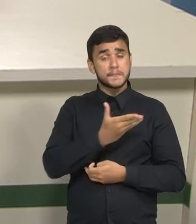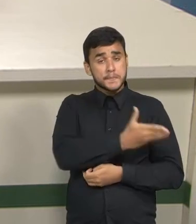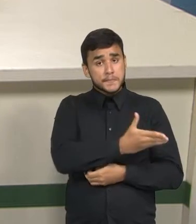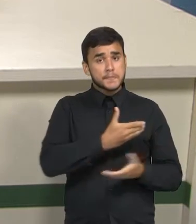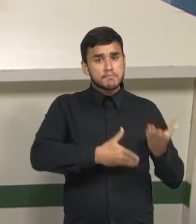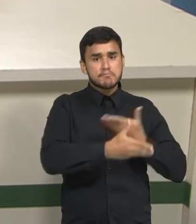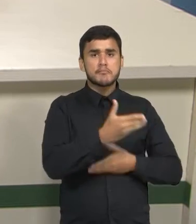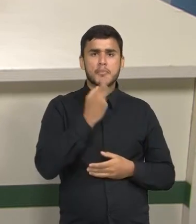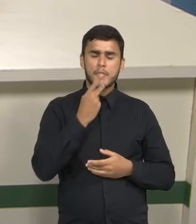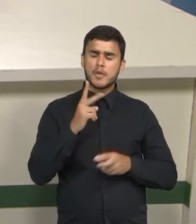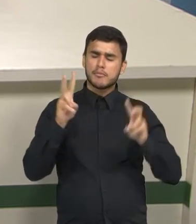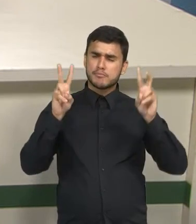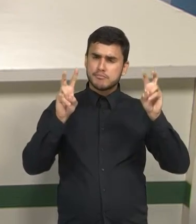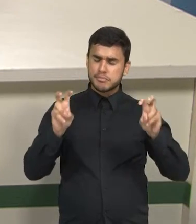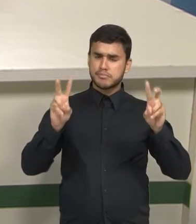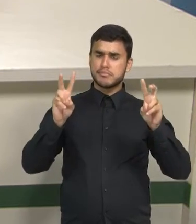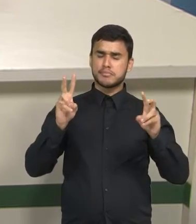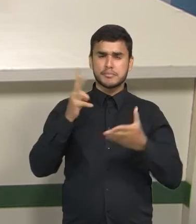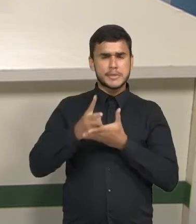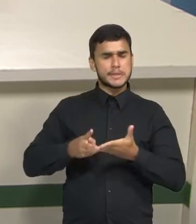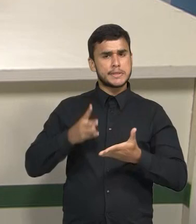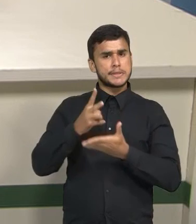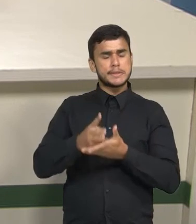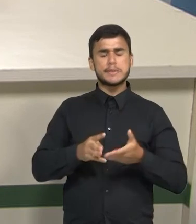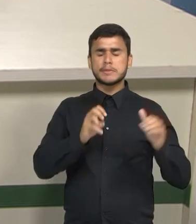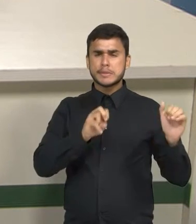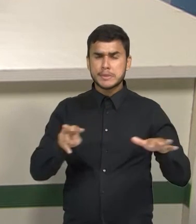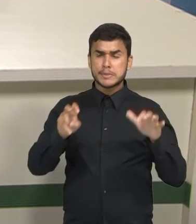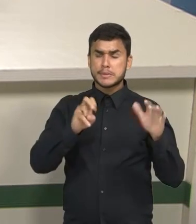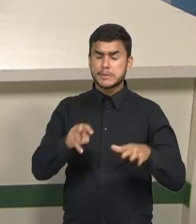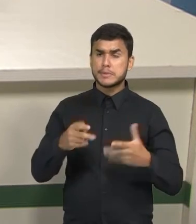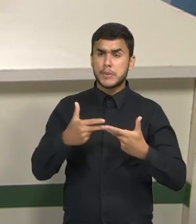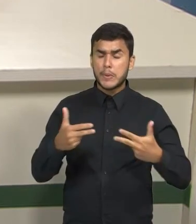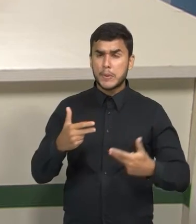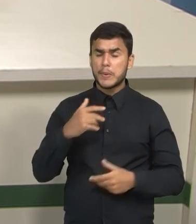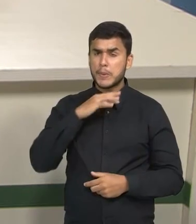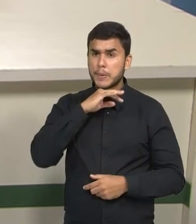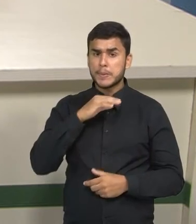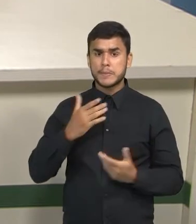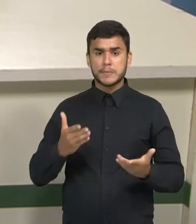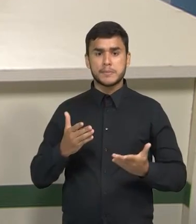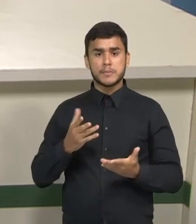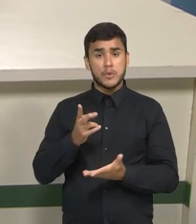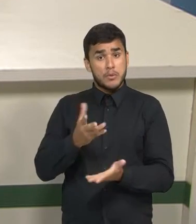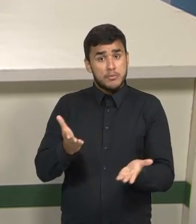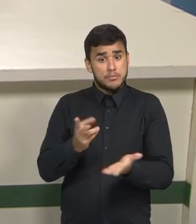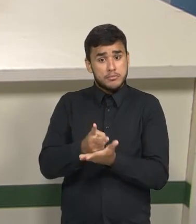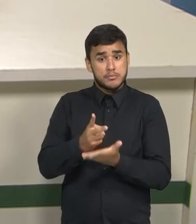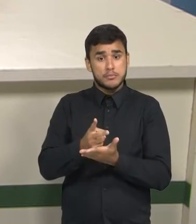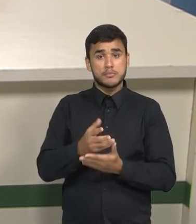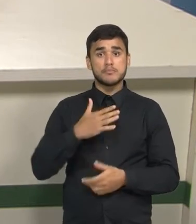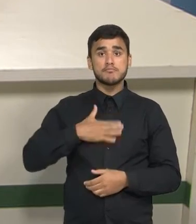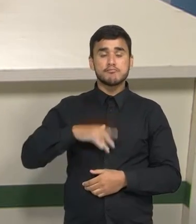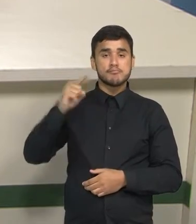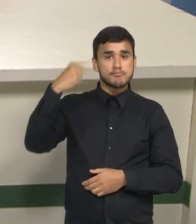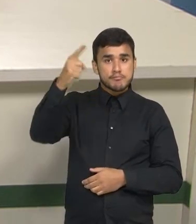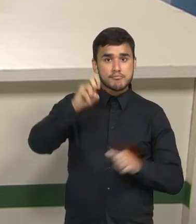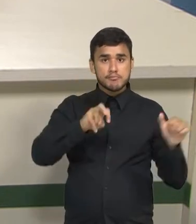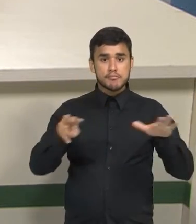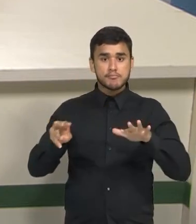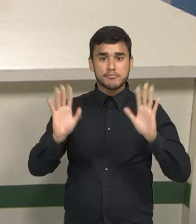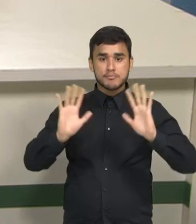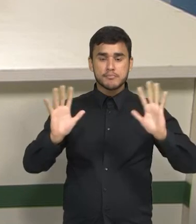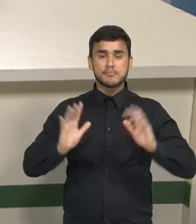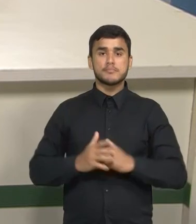Toda semana é um fato, uma crise e uma coisa ruim que acontece no nosso país. Nós estamos aqui discutindo sempre com você. Até a próxima